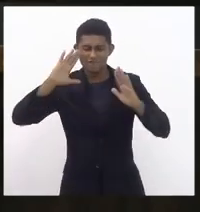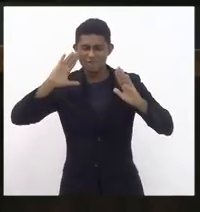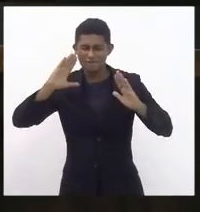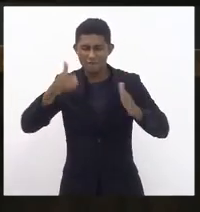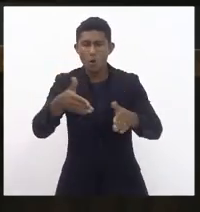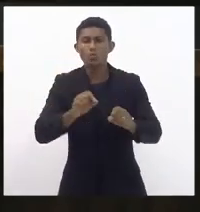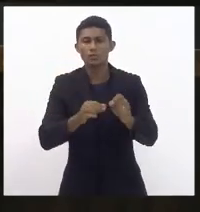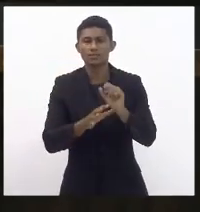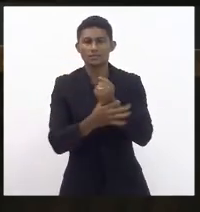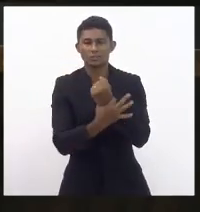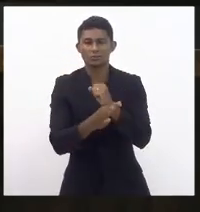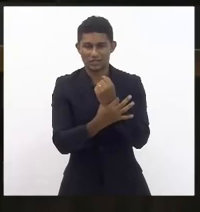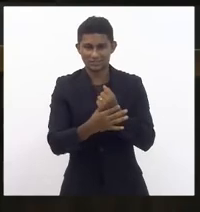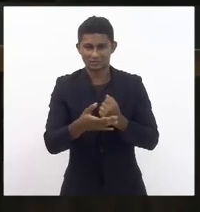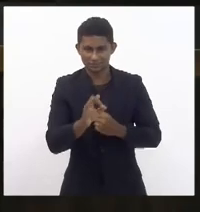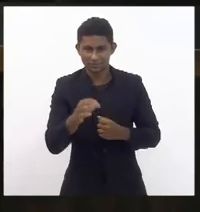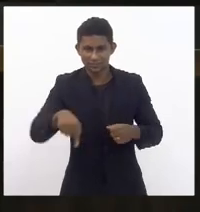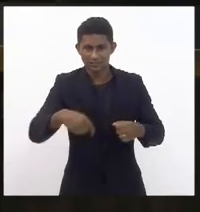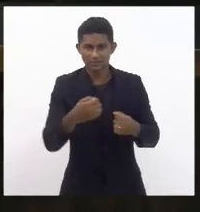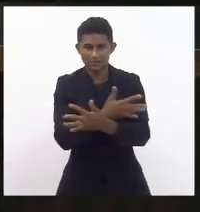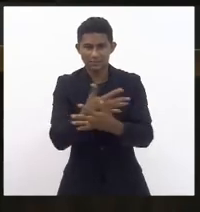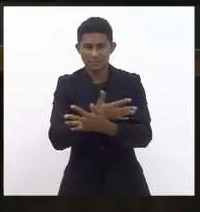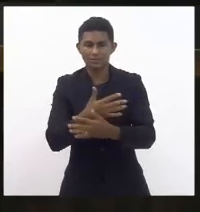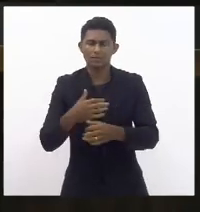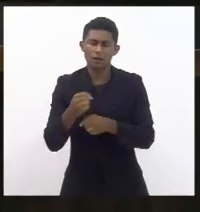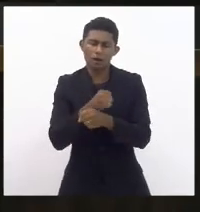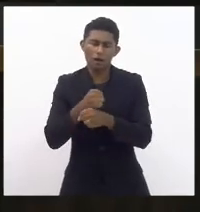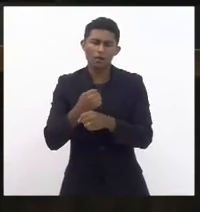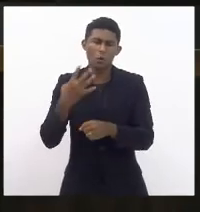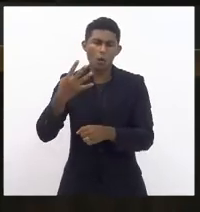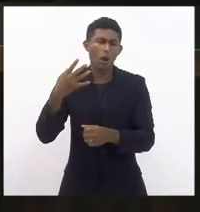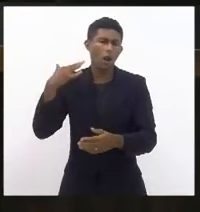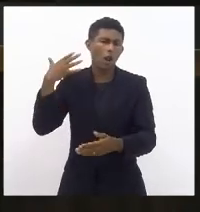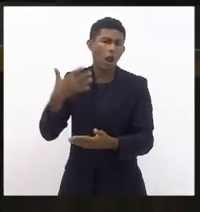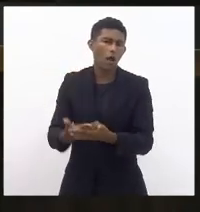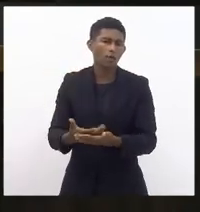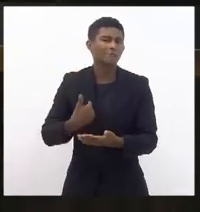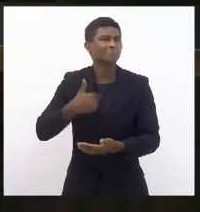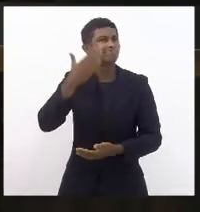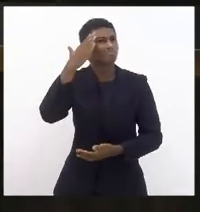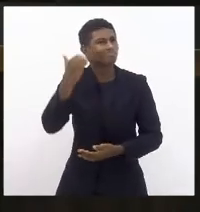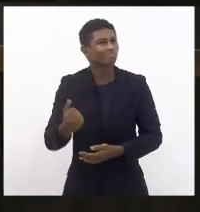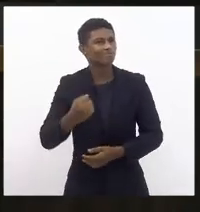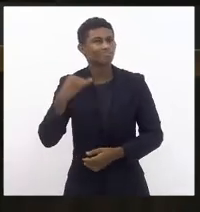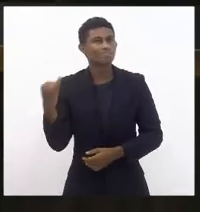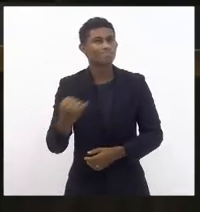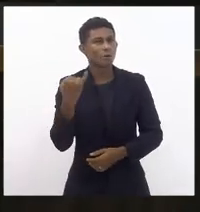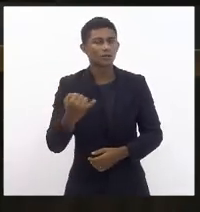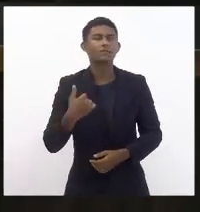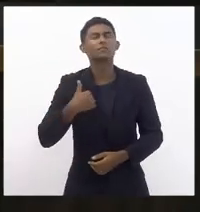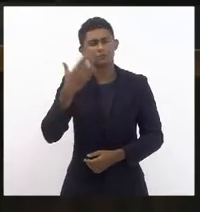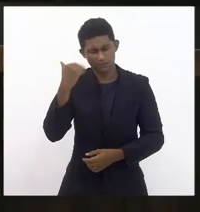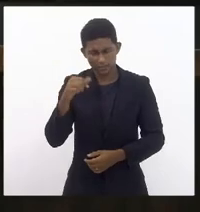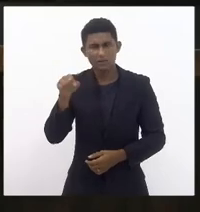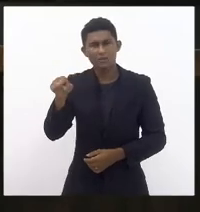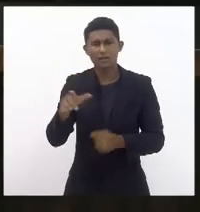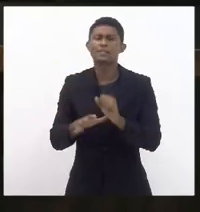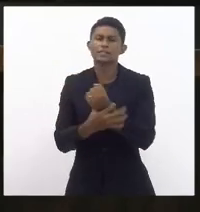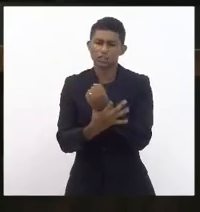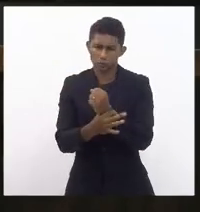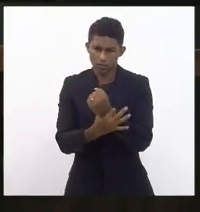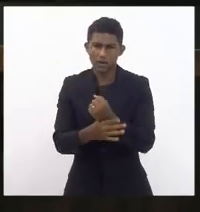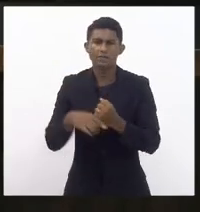somente pela Segurança Pública depois de quatro anos eu sei o da importância e remove o meu compromisso com a segurança pública